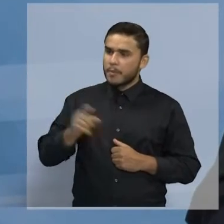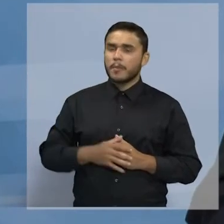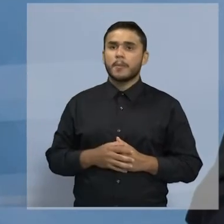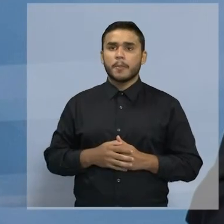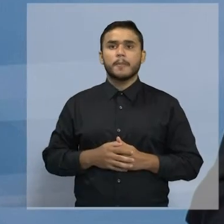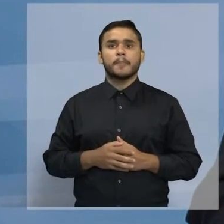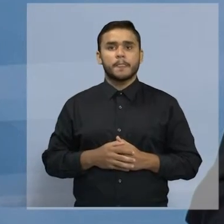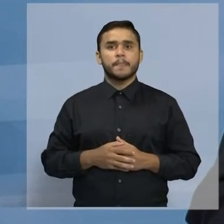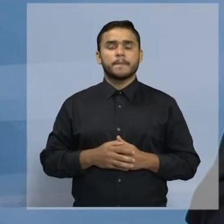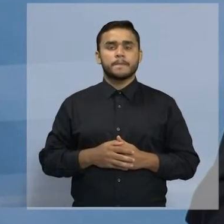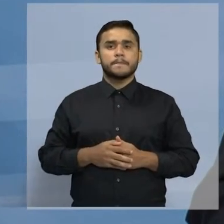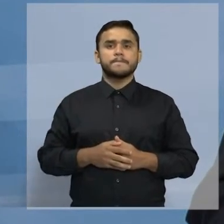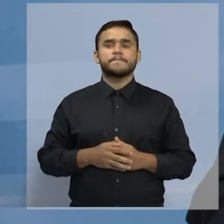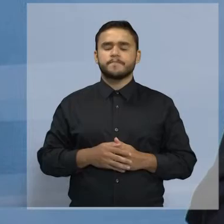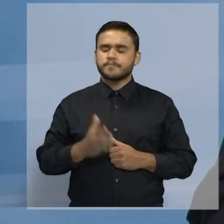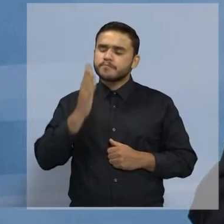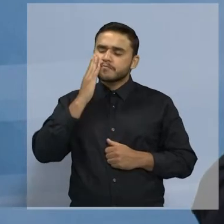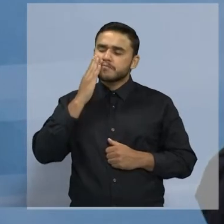Ataliba,